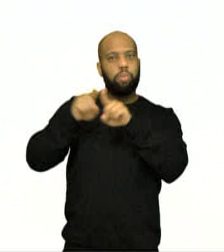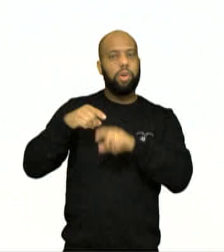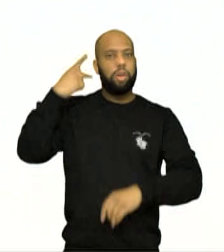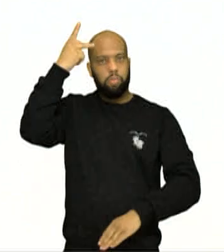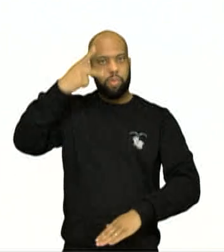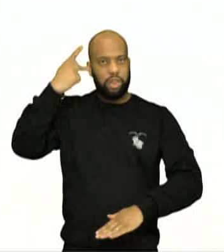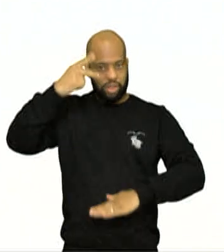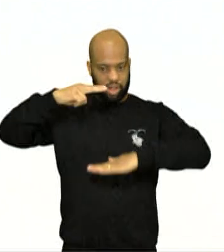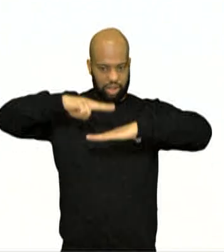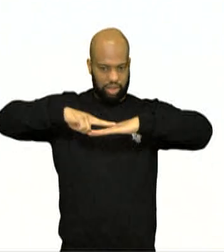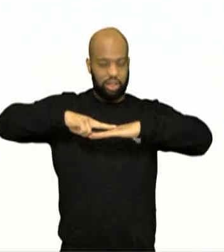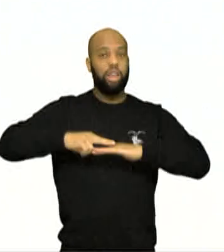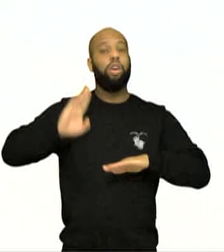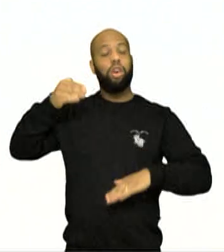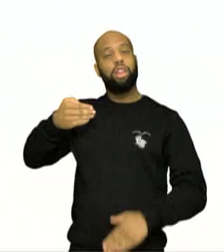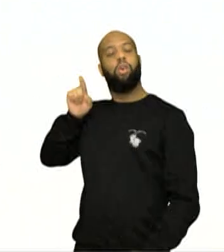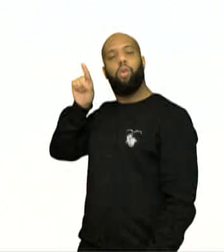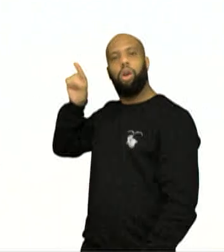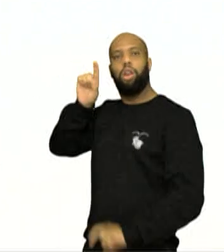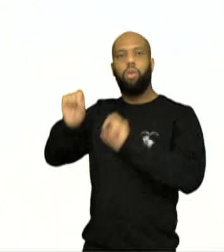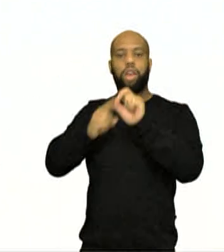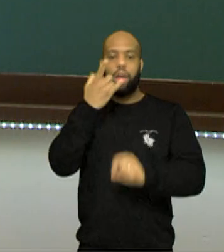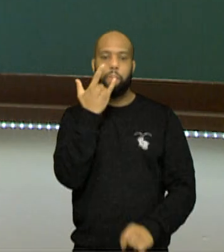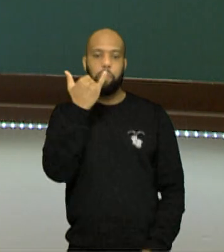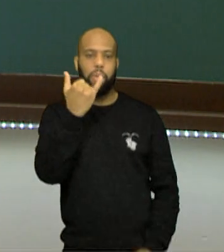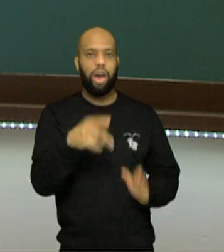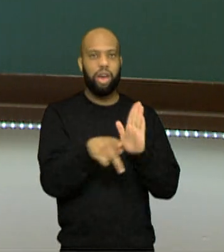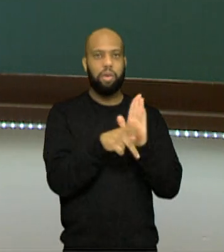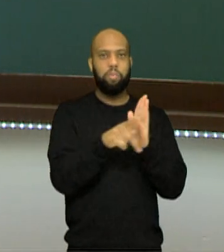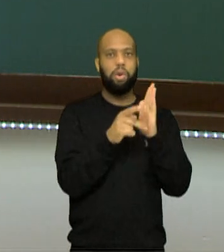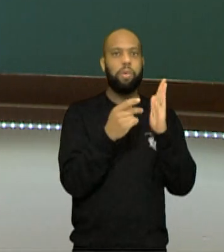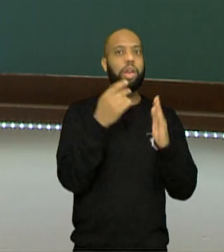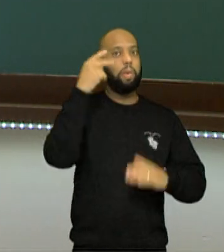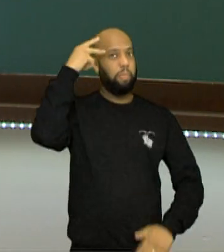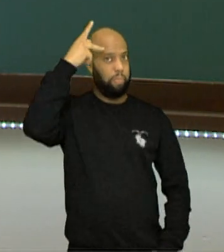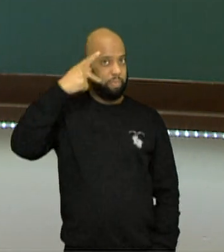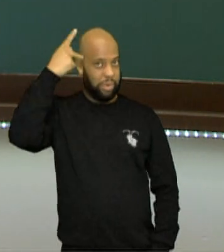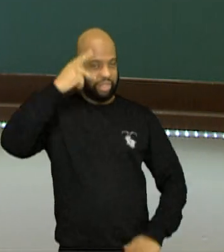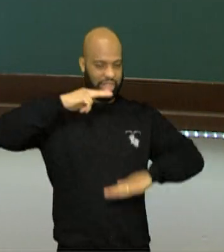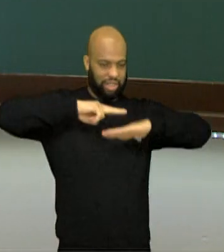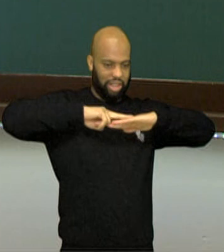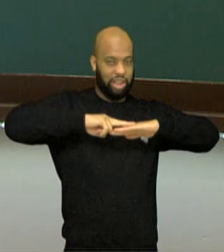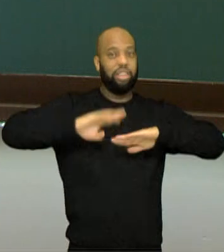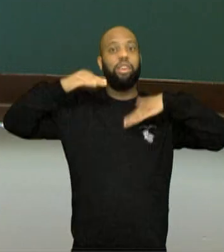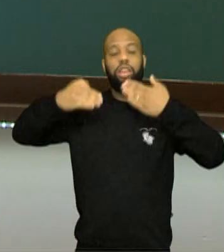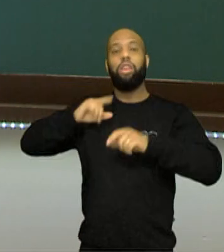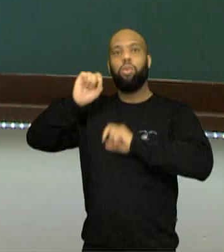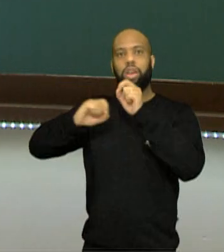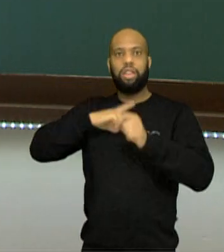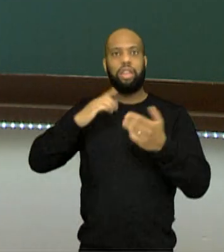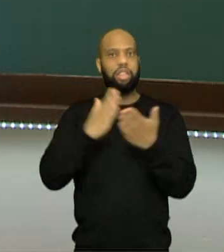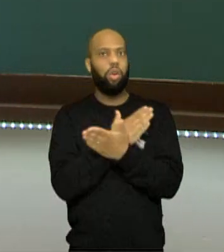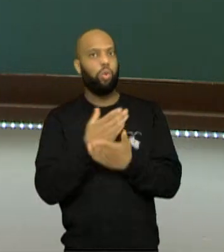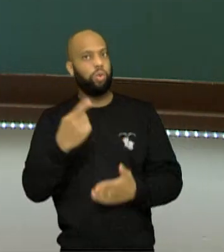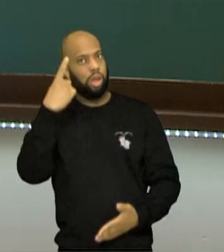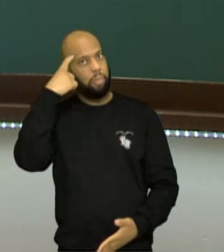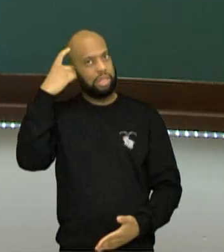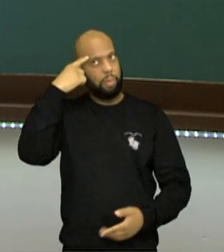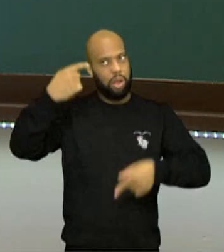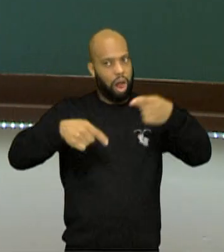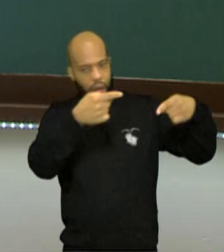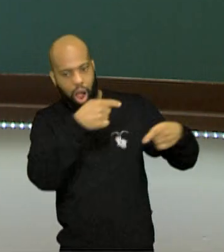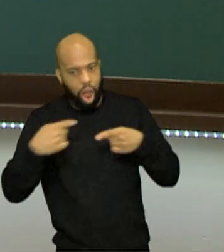psicanalista austríaco. É considerado o pai da psicanálise. Consideradas polêmicas, as suas obras